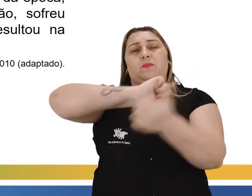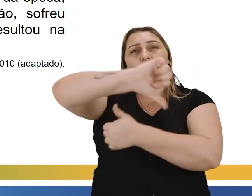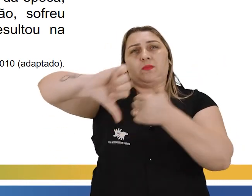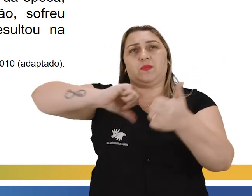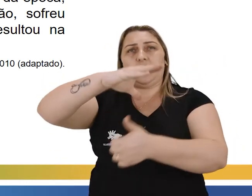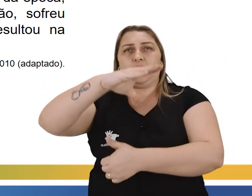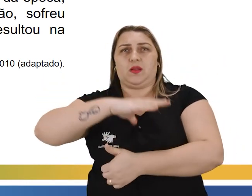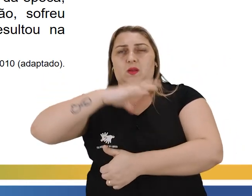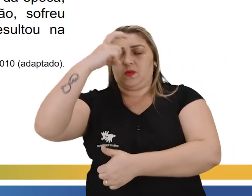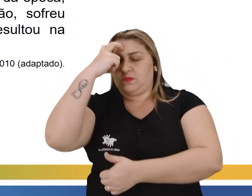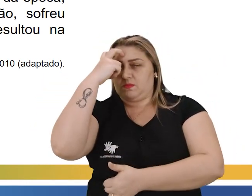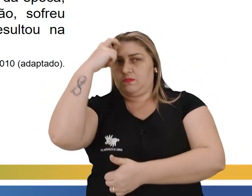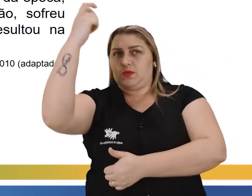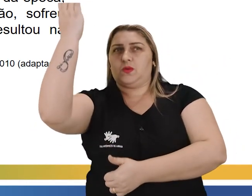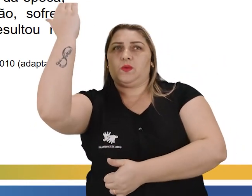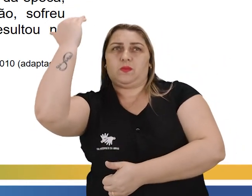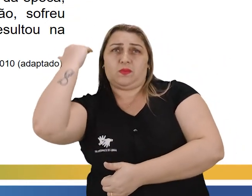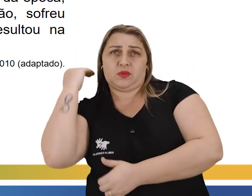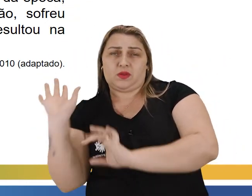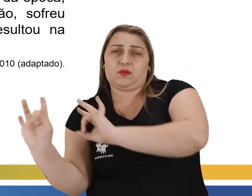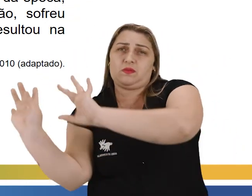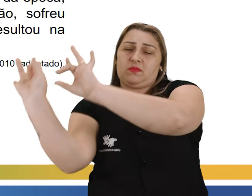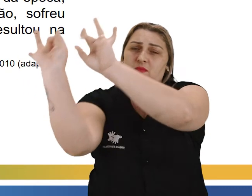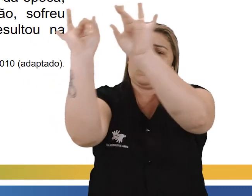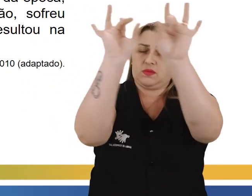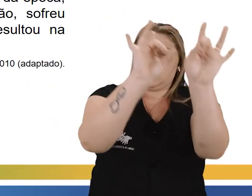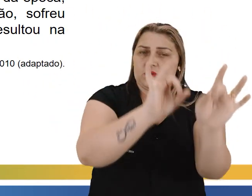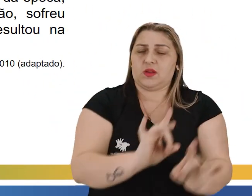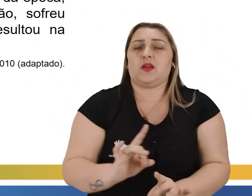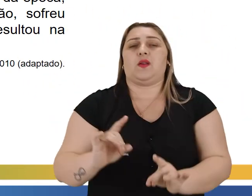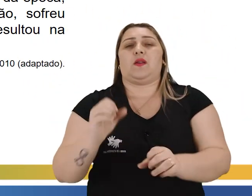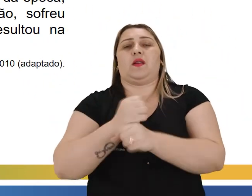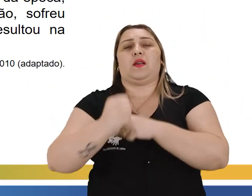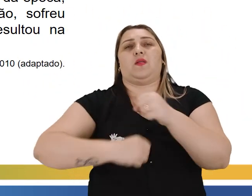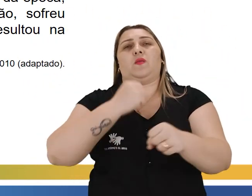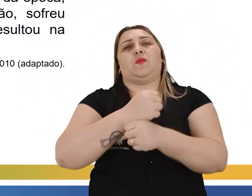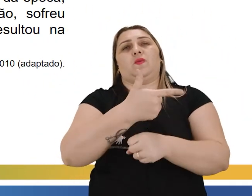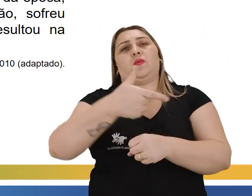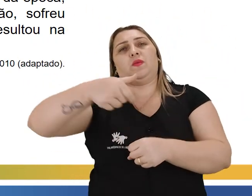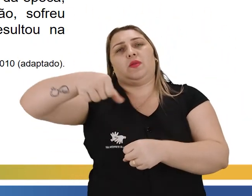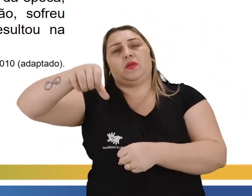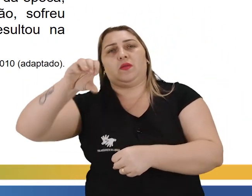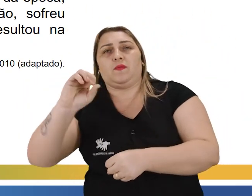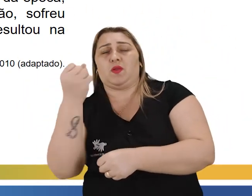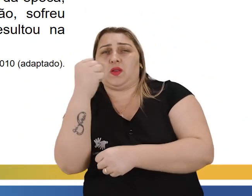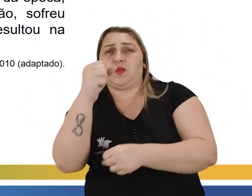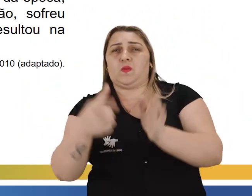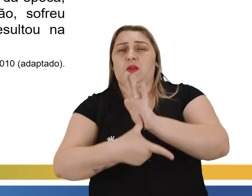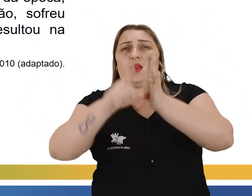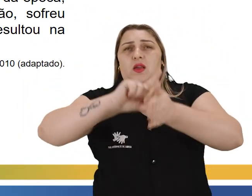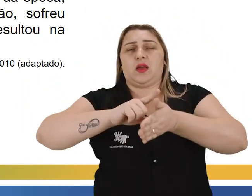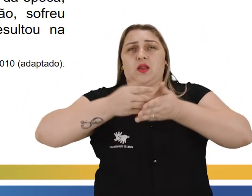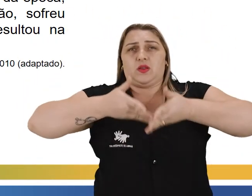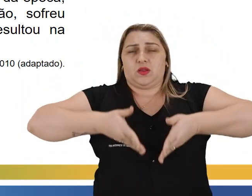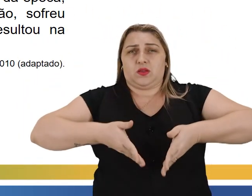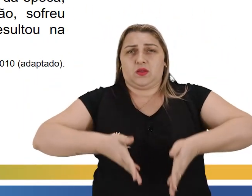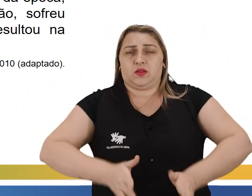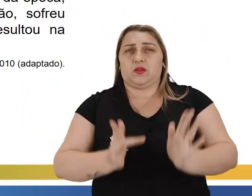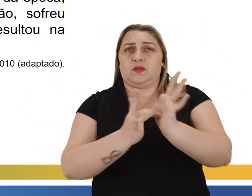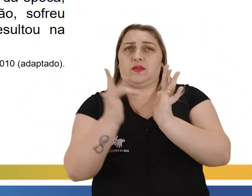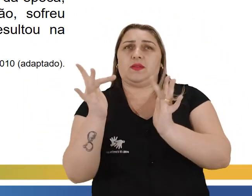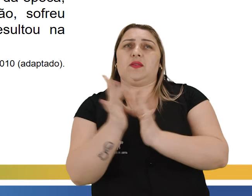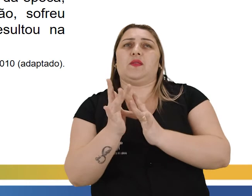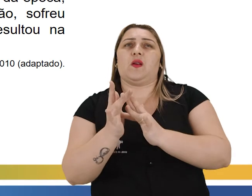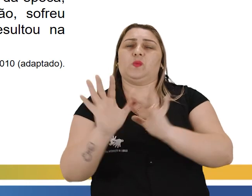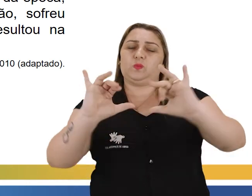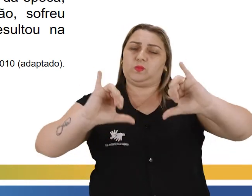núcleo intelectual da época, especialmente entre os anos 290 e 88 a.C. A partir de então,